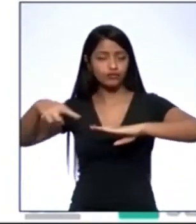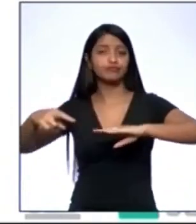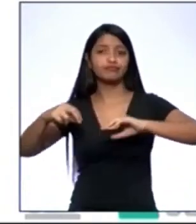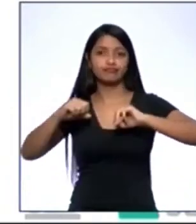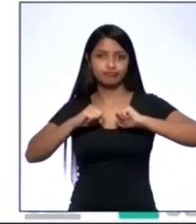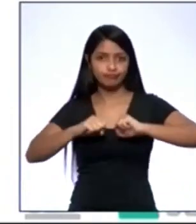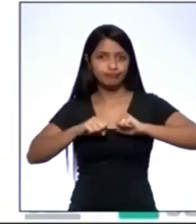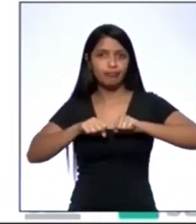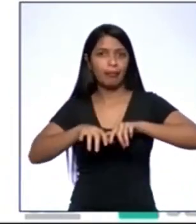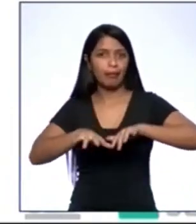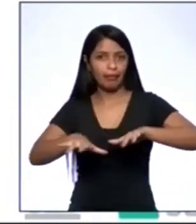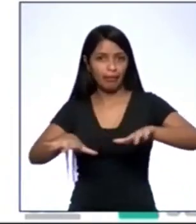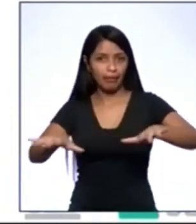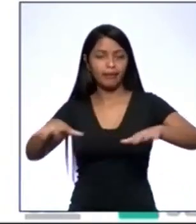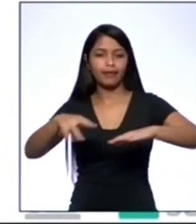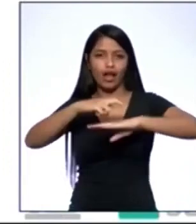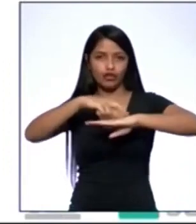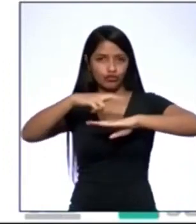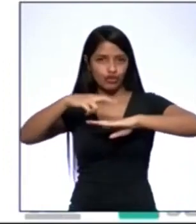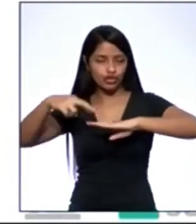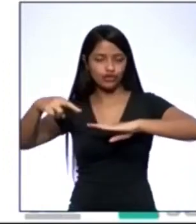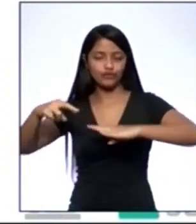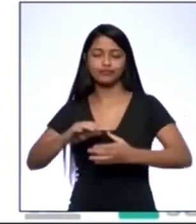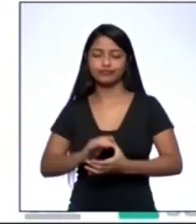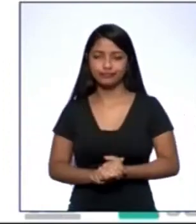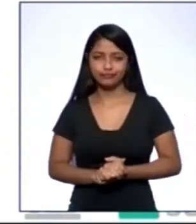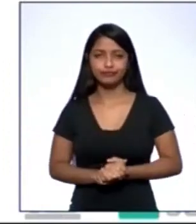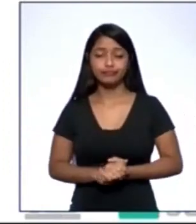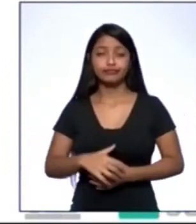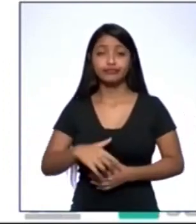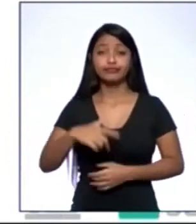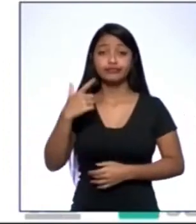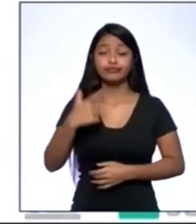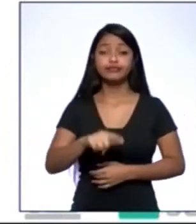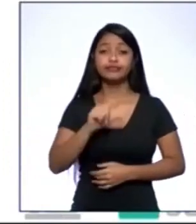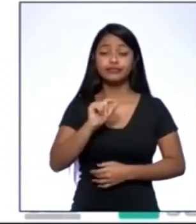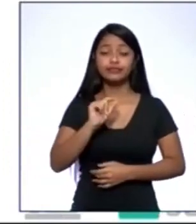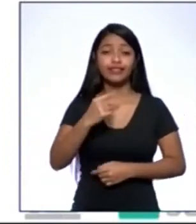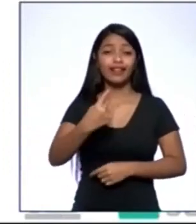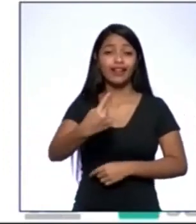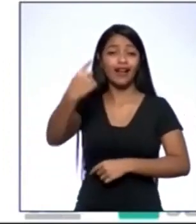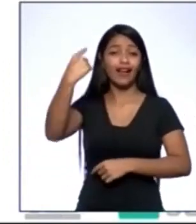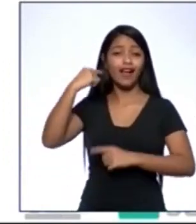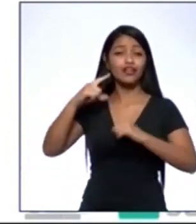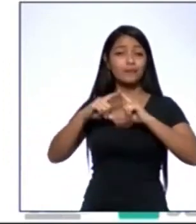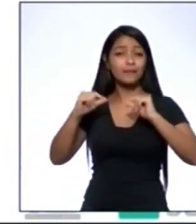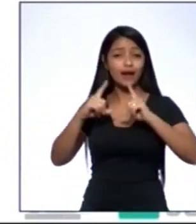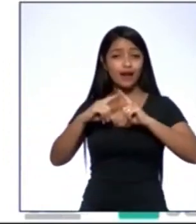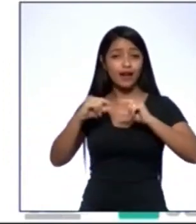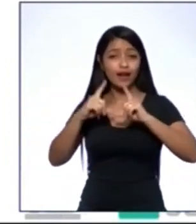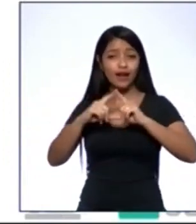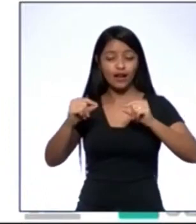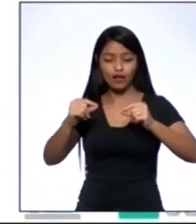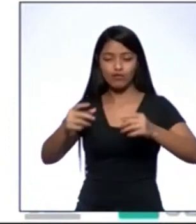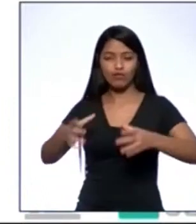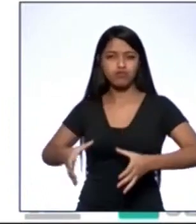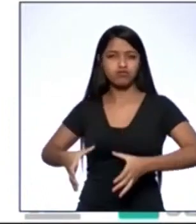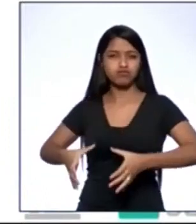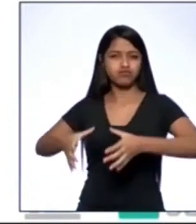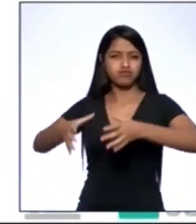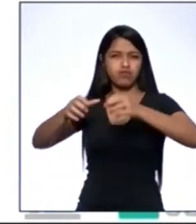exemplo, talvez até uma questão futura de vestibular, o vazamento que aconteceu lá no Japão, na usina em